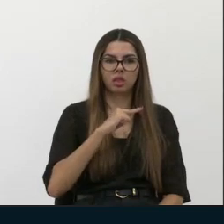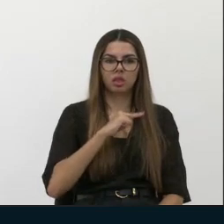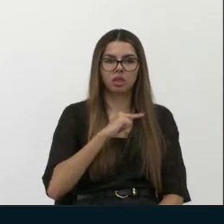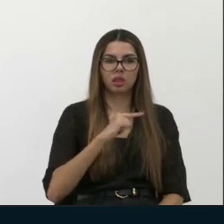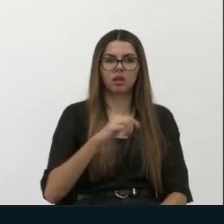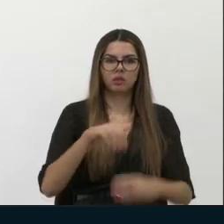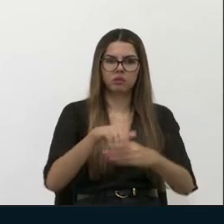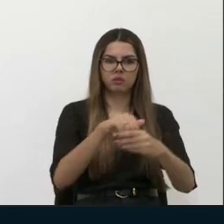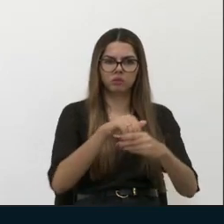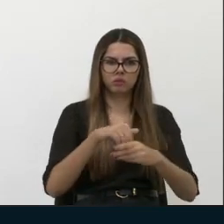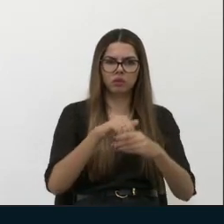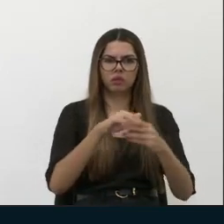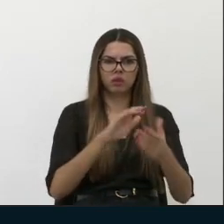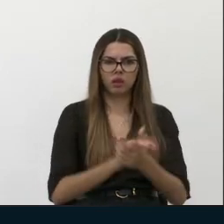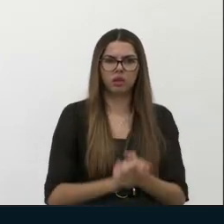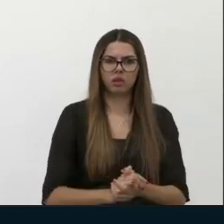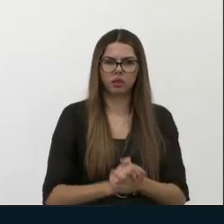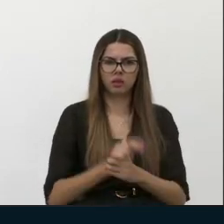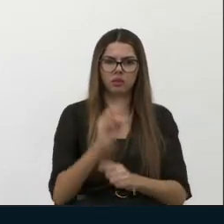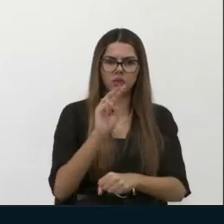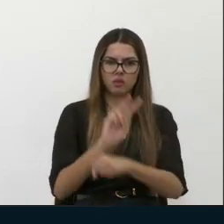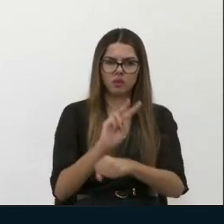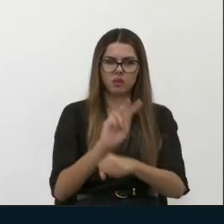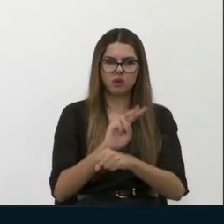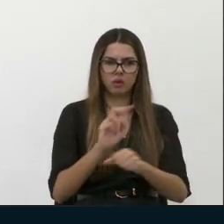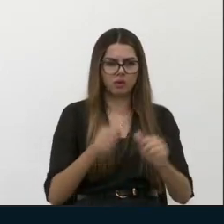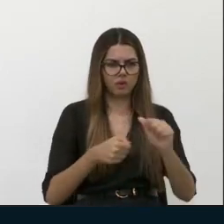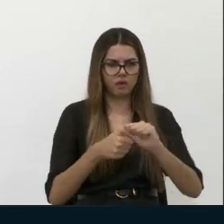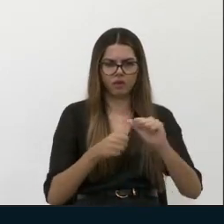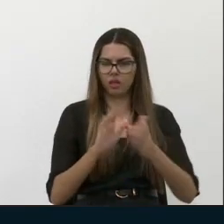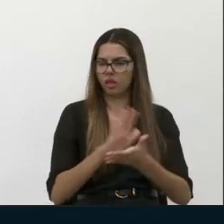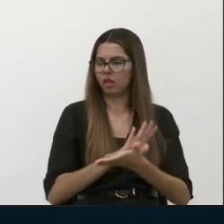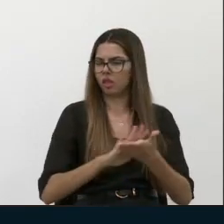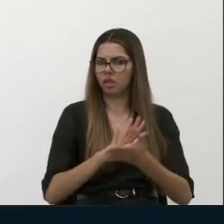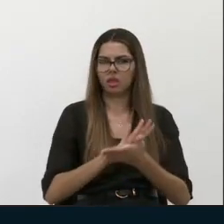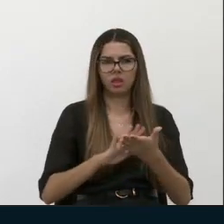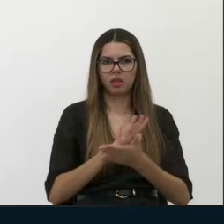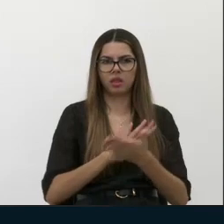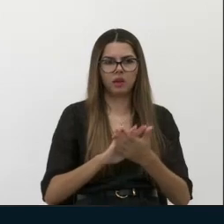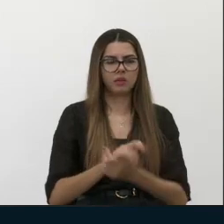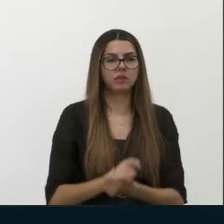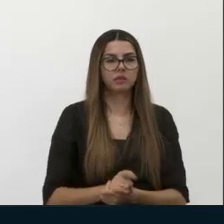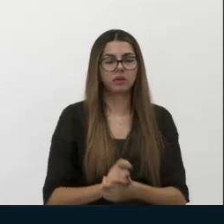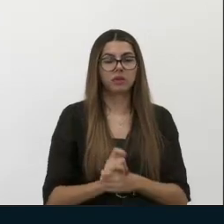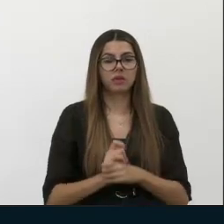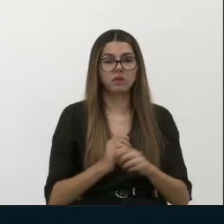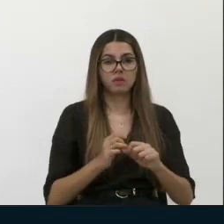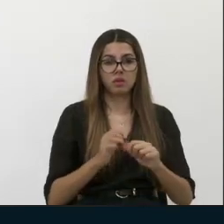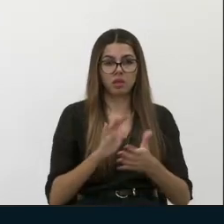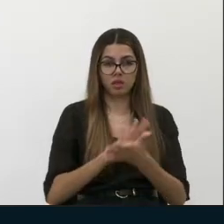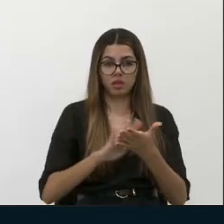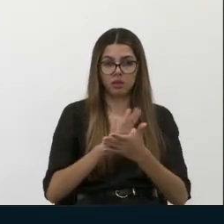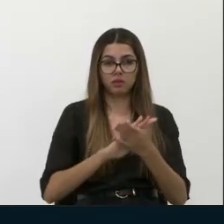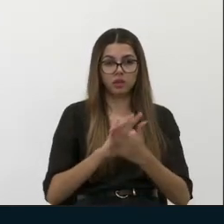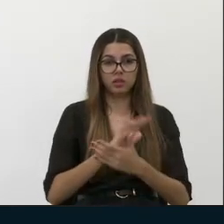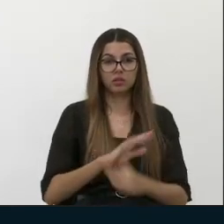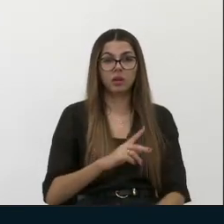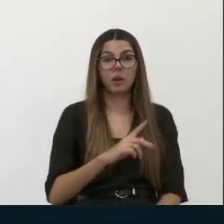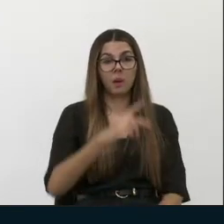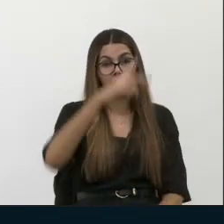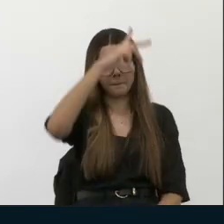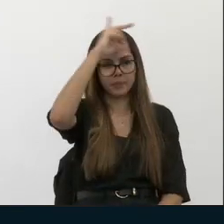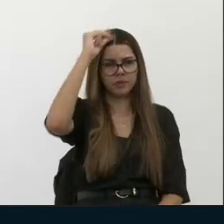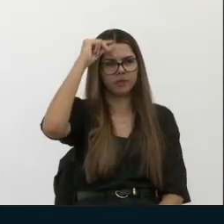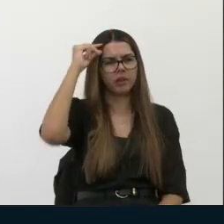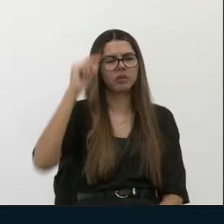um de candidato, mas não venha dizer que não fez nada, porque nada fez quem não é prefeito, porque